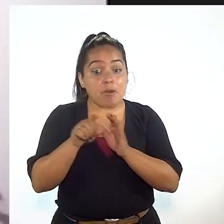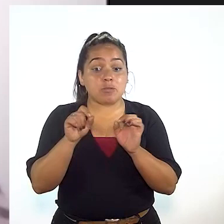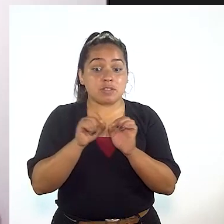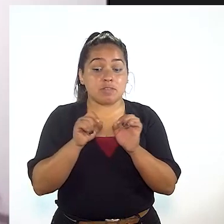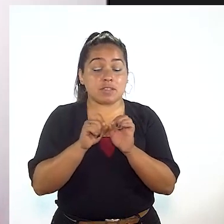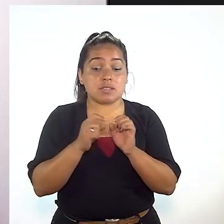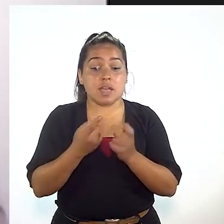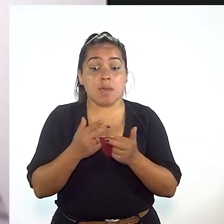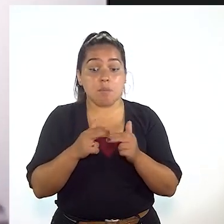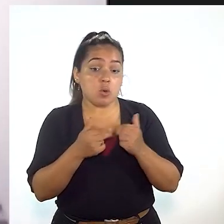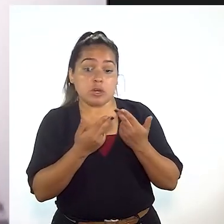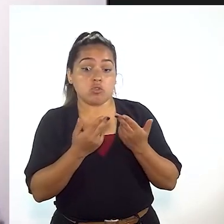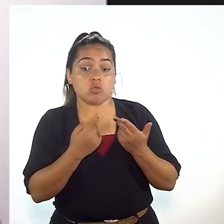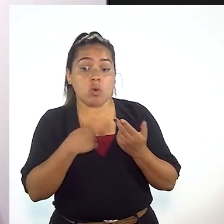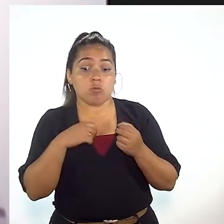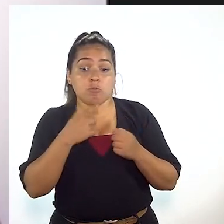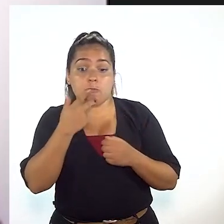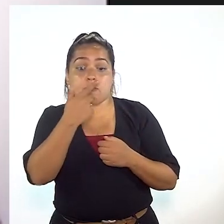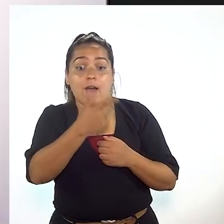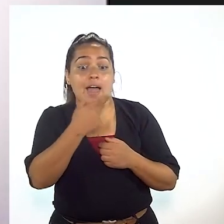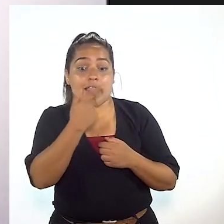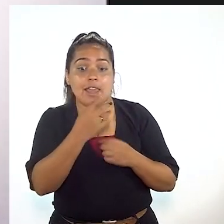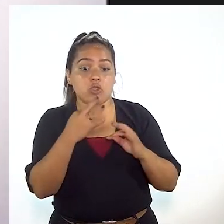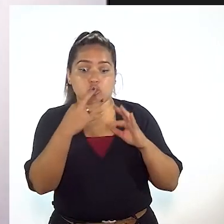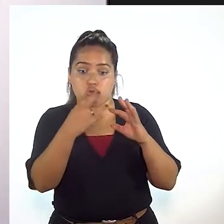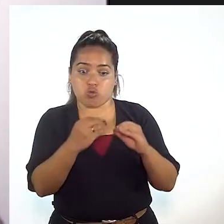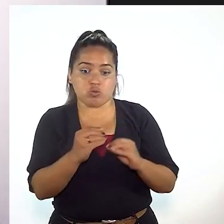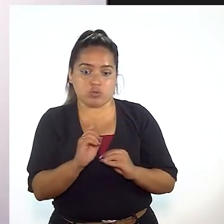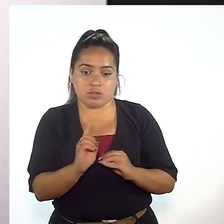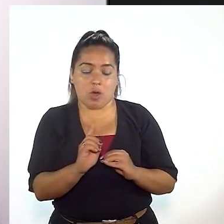Legal. Eu imaginei que ia surgir, por isso que eu não falei tudo.